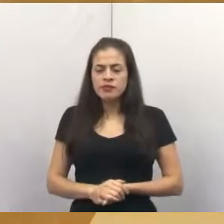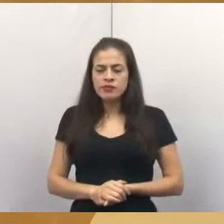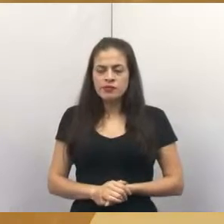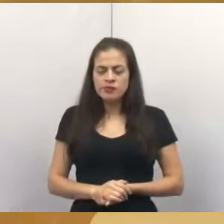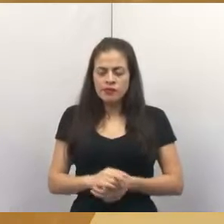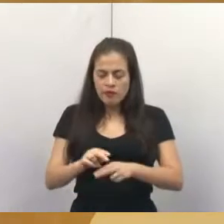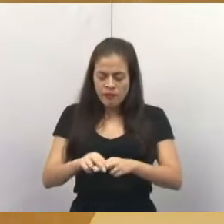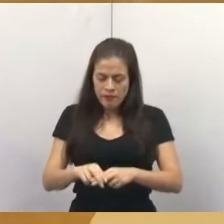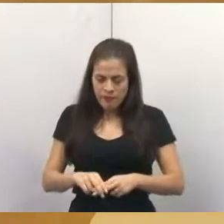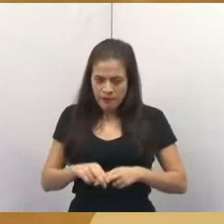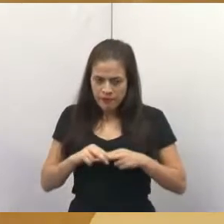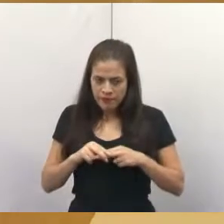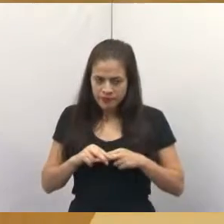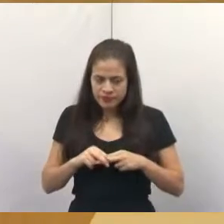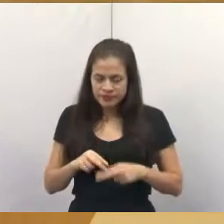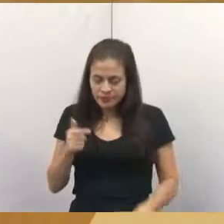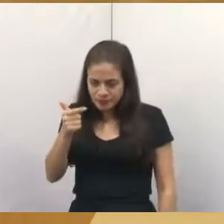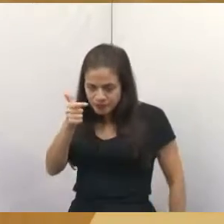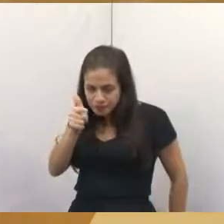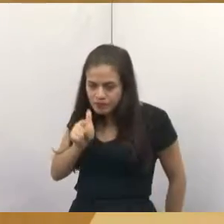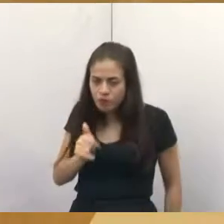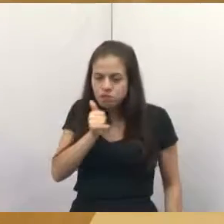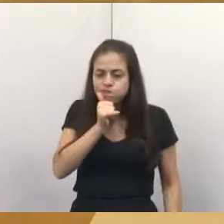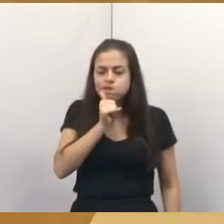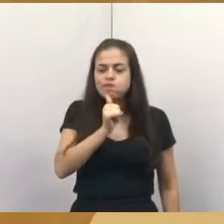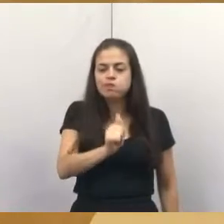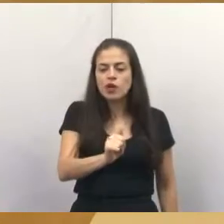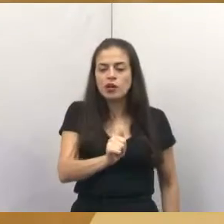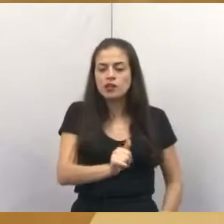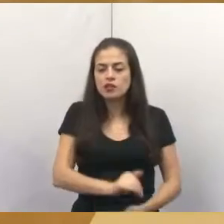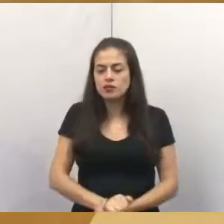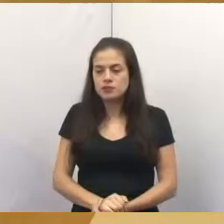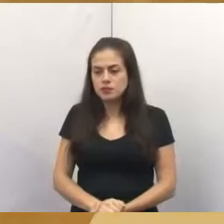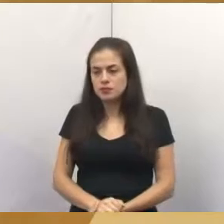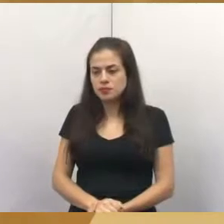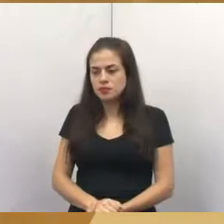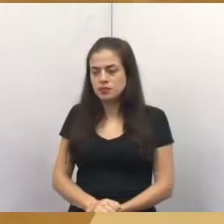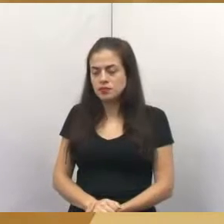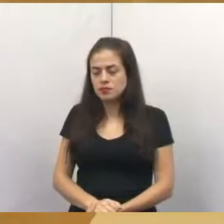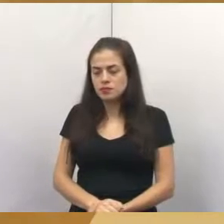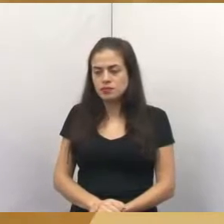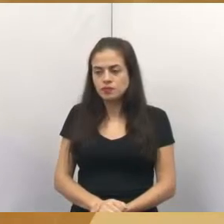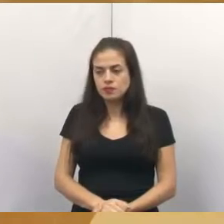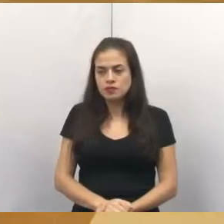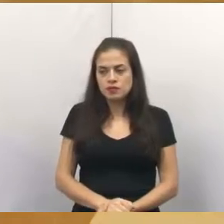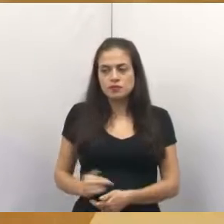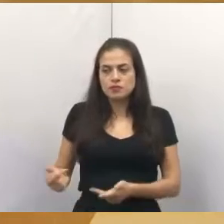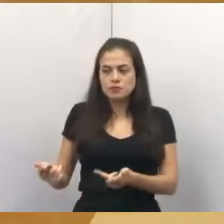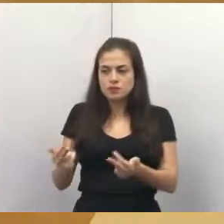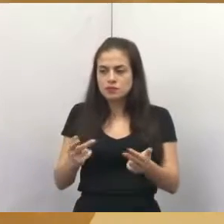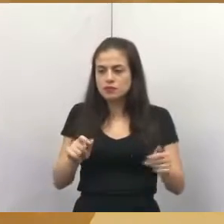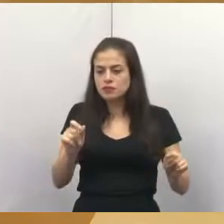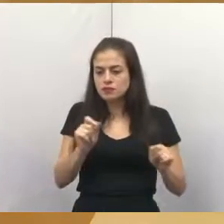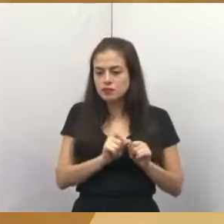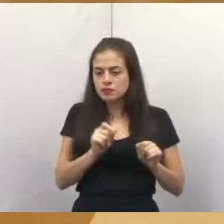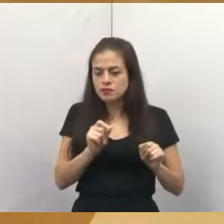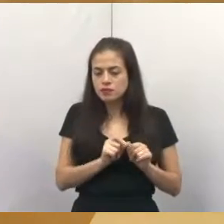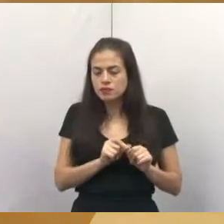Então, por isso que eu repito e volto a dizer, da forma que foi feito, da forma que